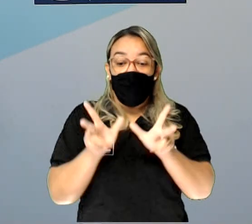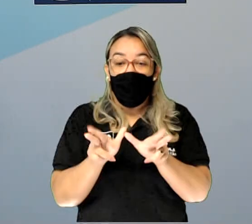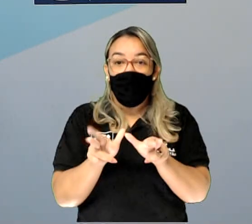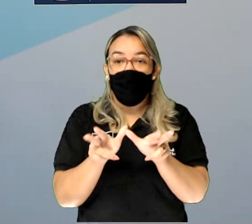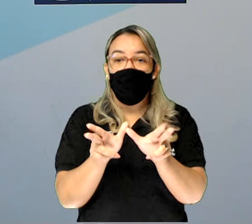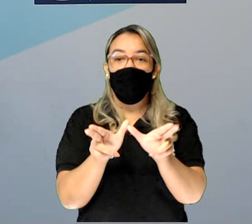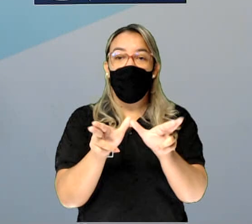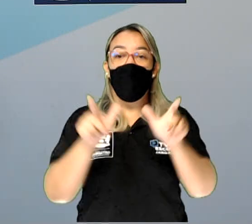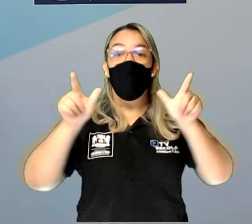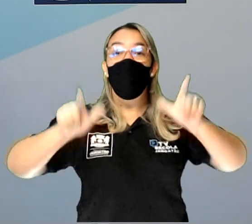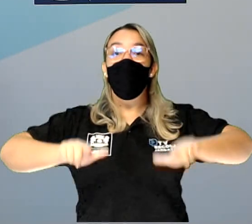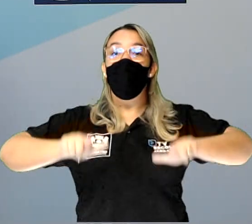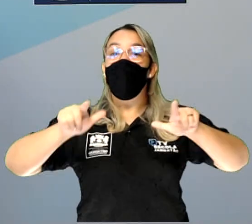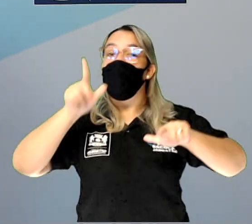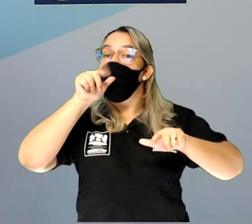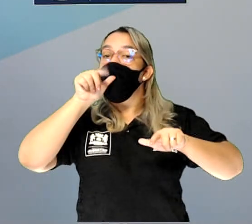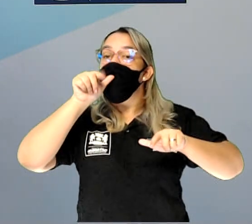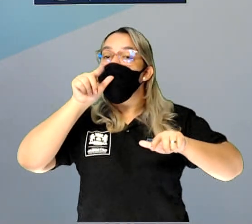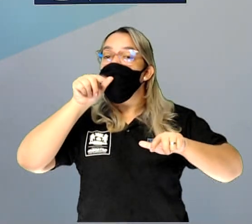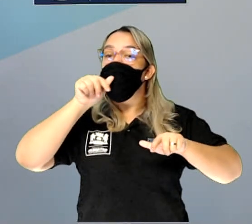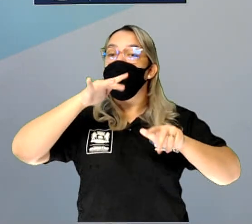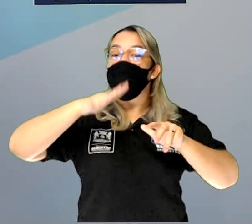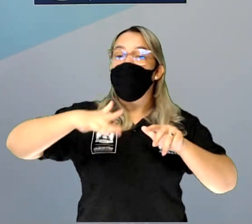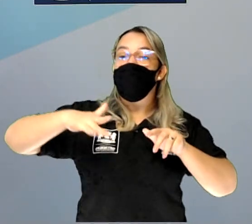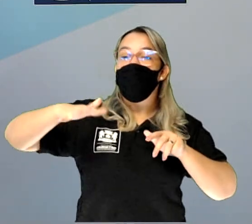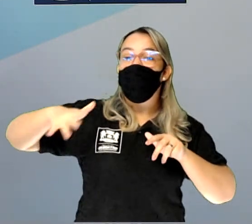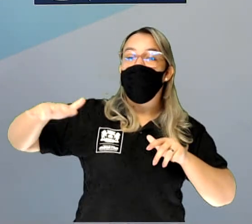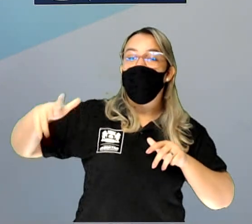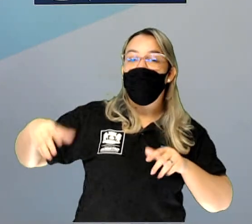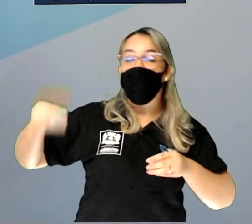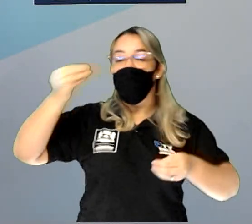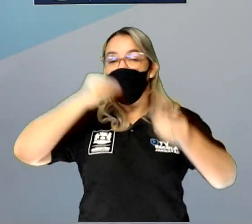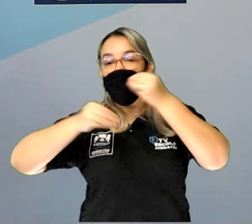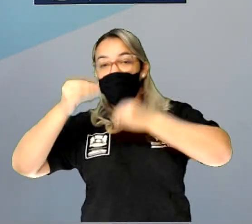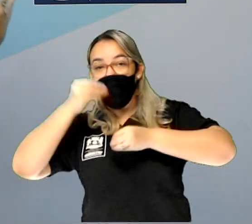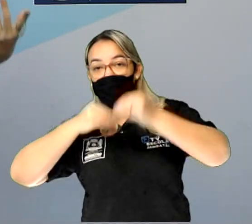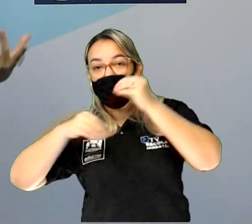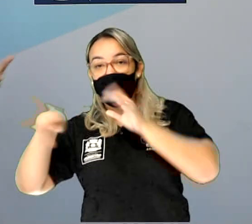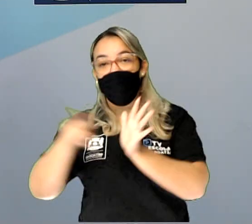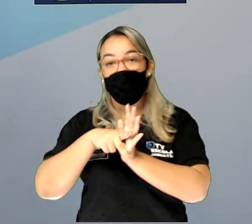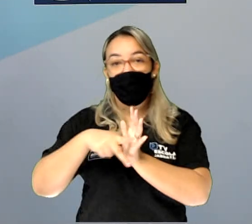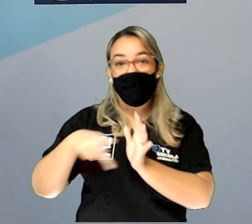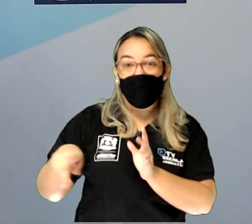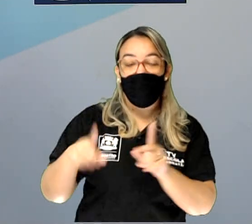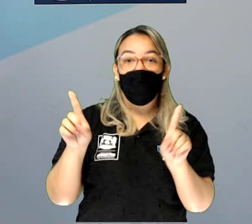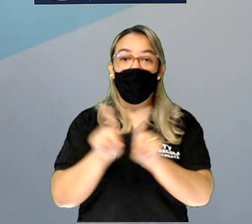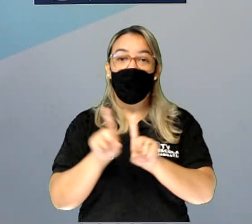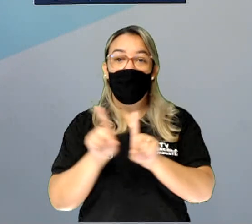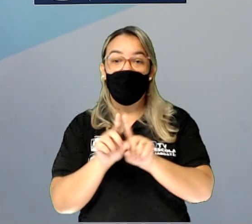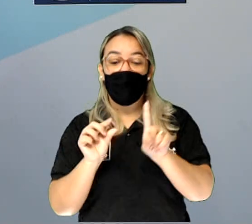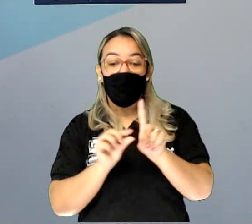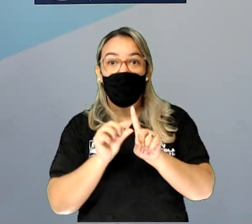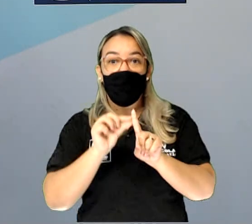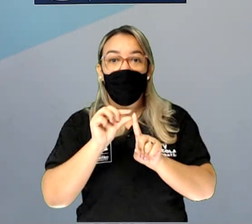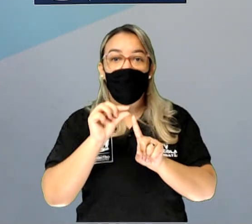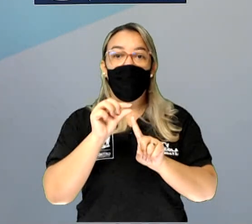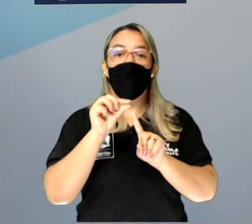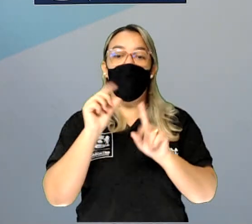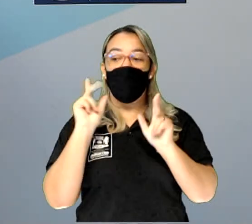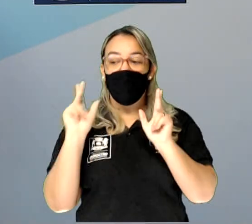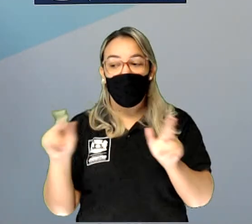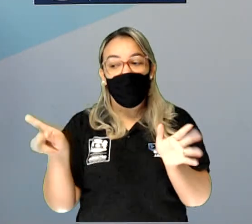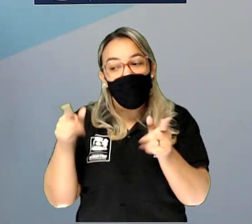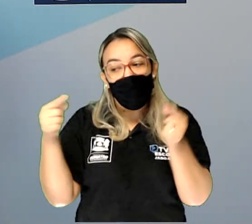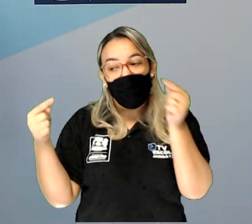mangue, porque ali tem a comida mais apropriada para ele, ali tem as condições climáticas mais adaptáveis para ele.